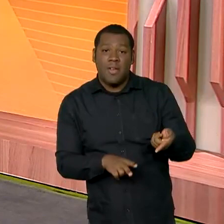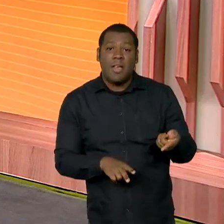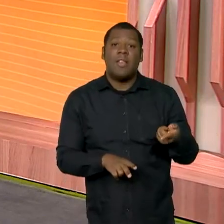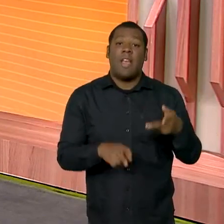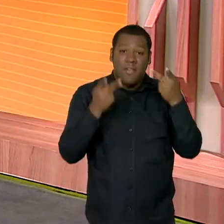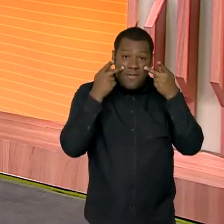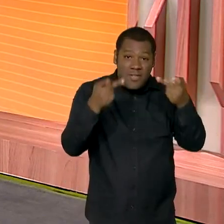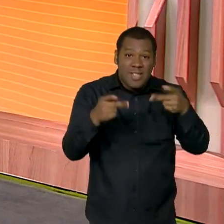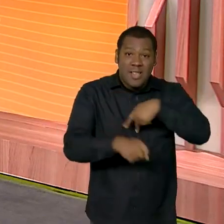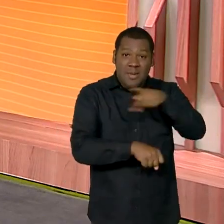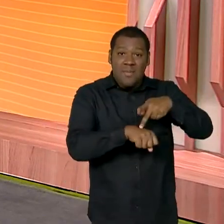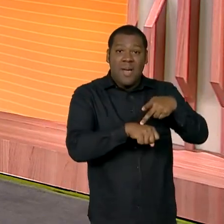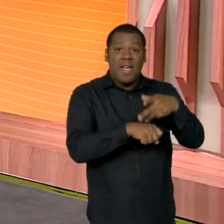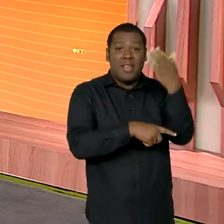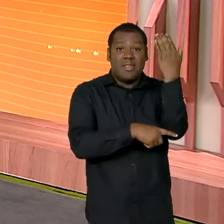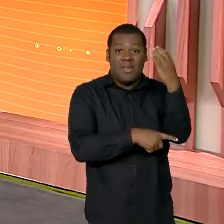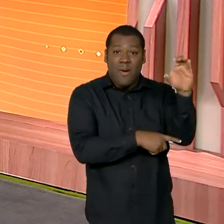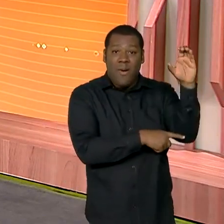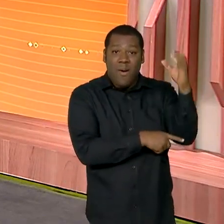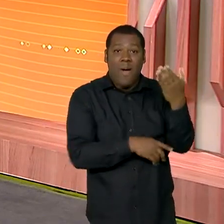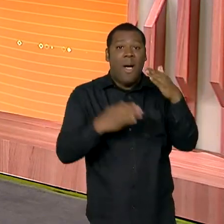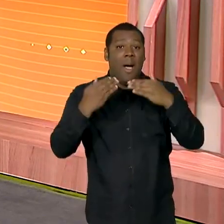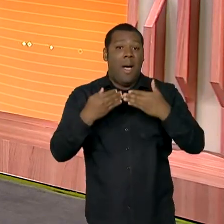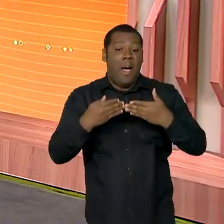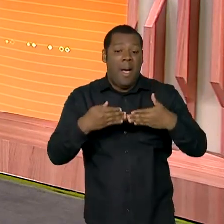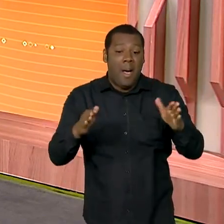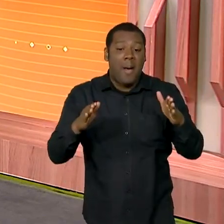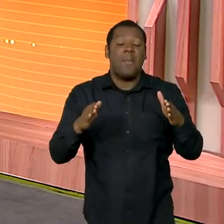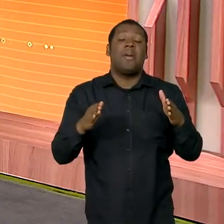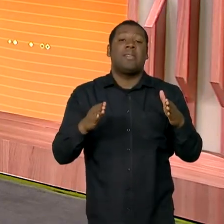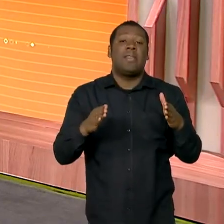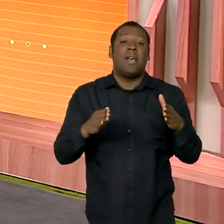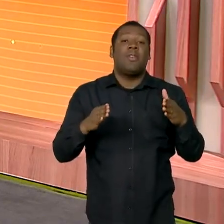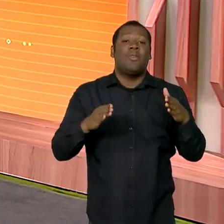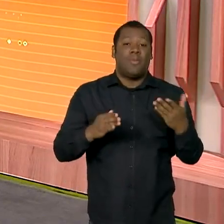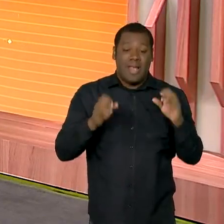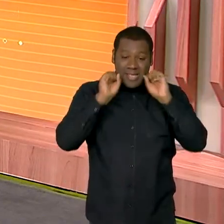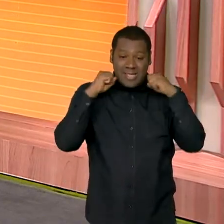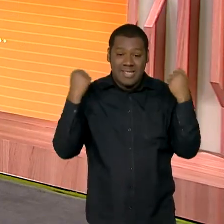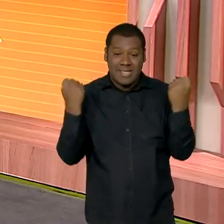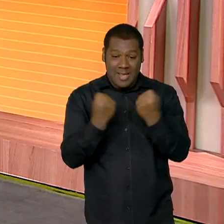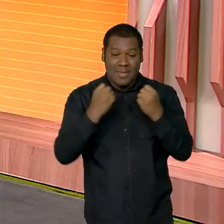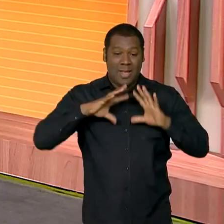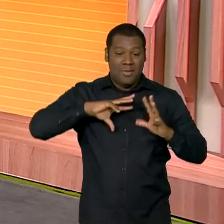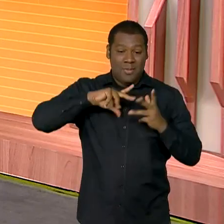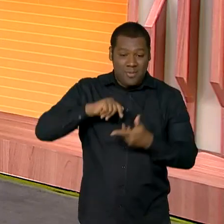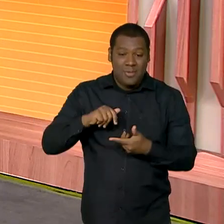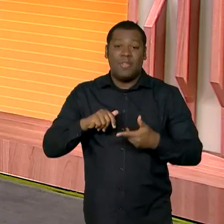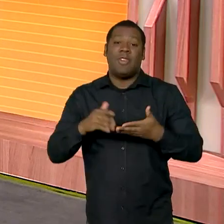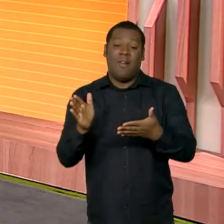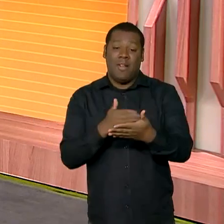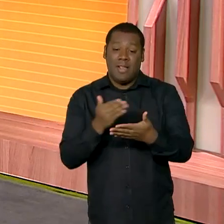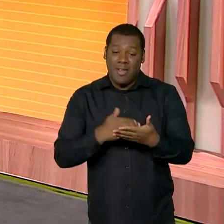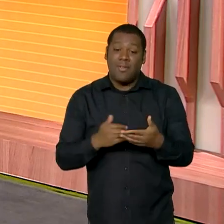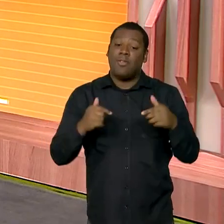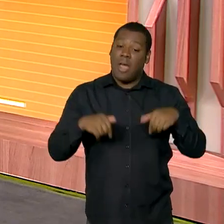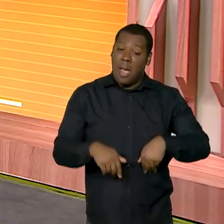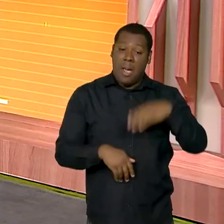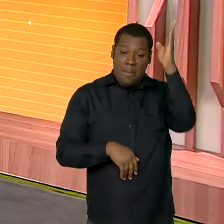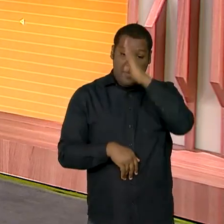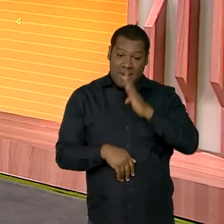na Colômbia, onde vai participar da abertura da Feira Internacional do Livro, que este ano vai homenagear o Brasil. O evento deve